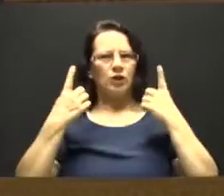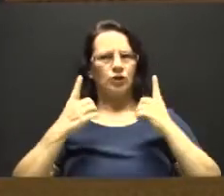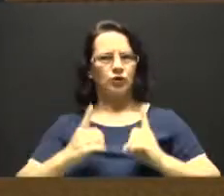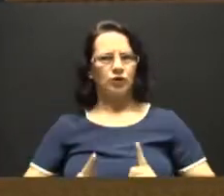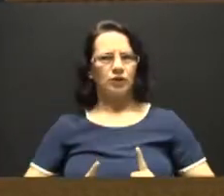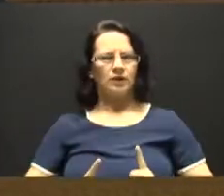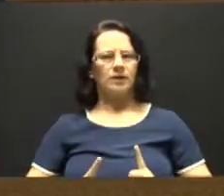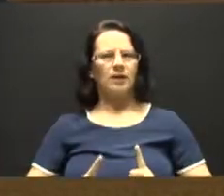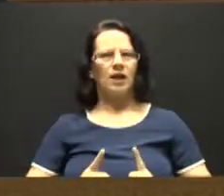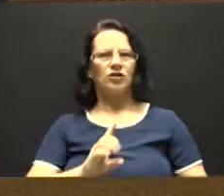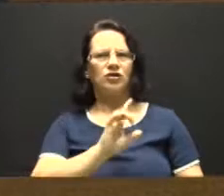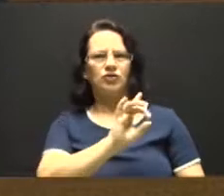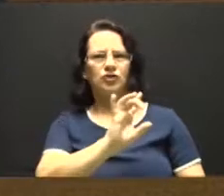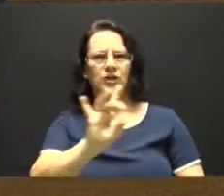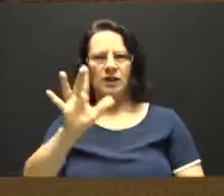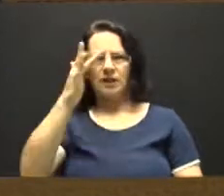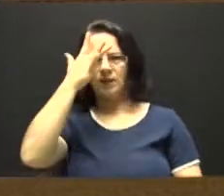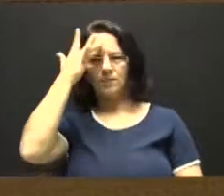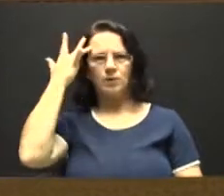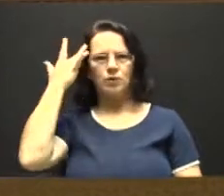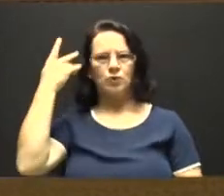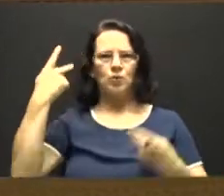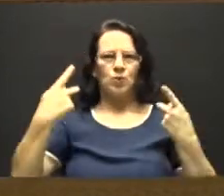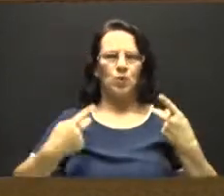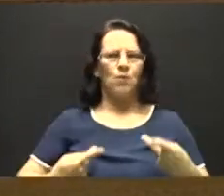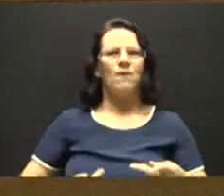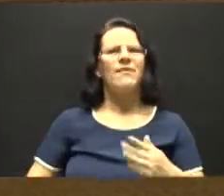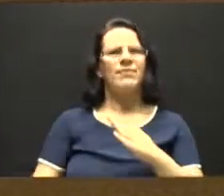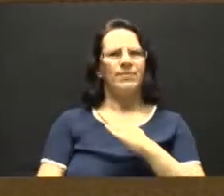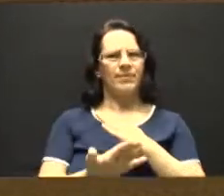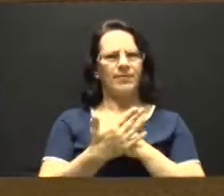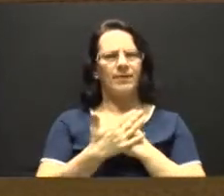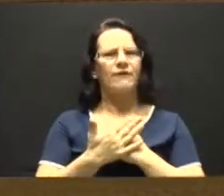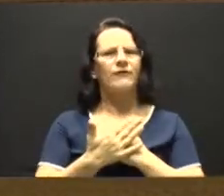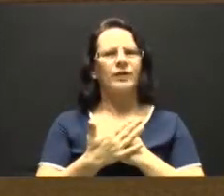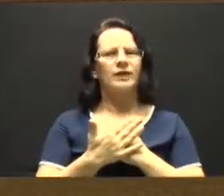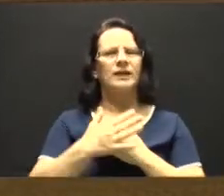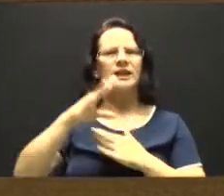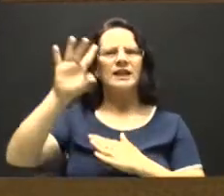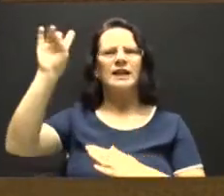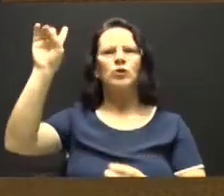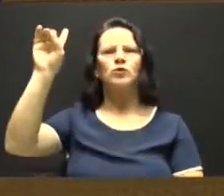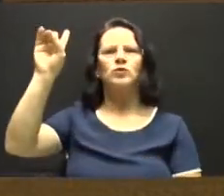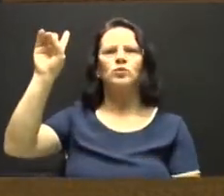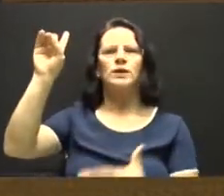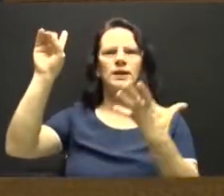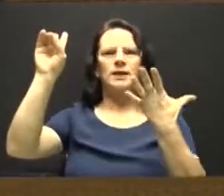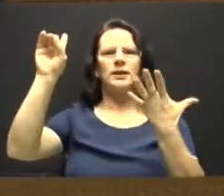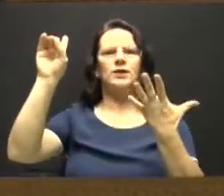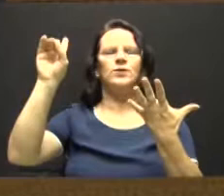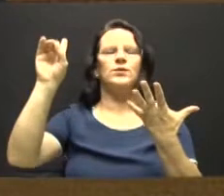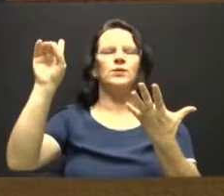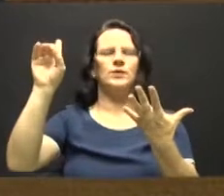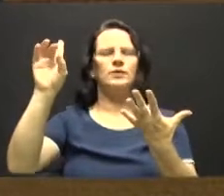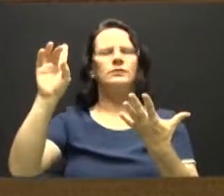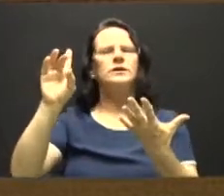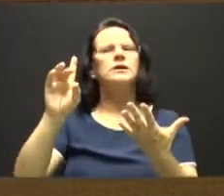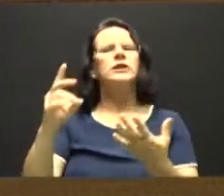de cada pessoa humana é defender a obra da criação divina logo